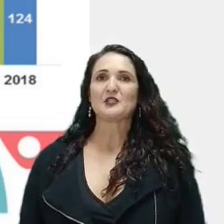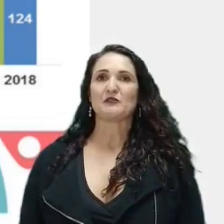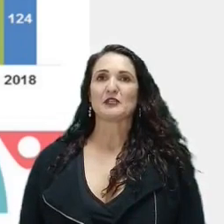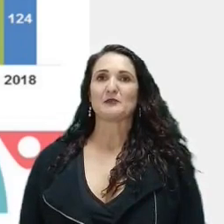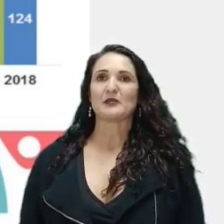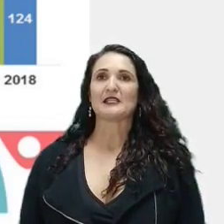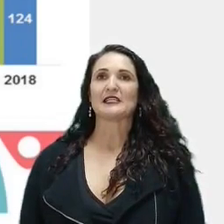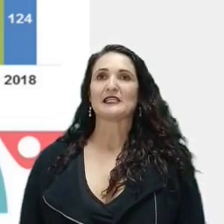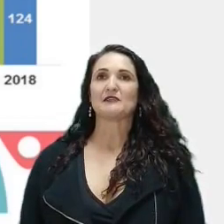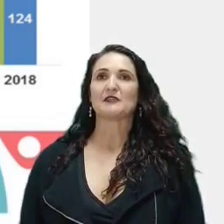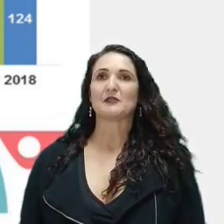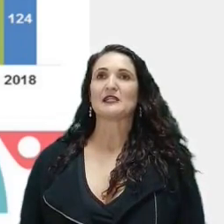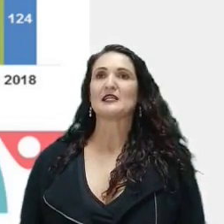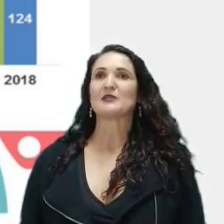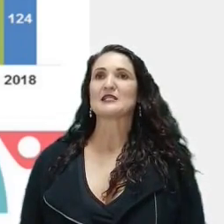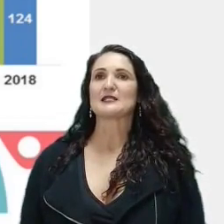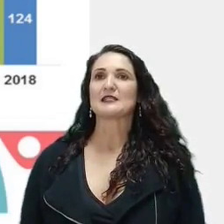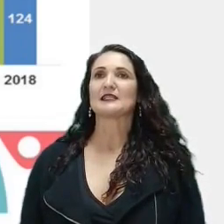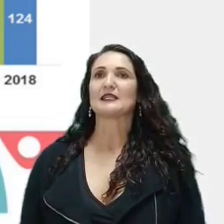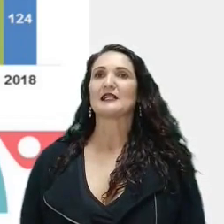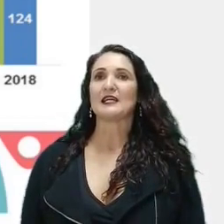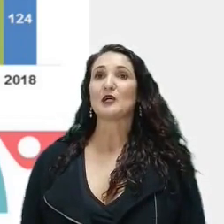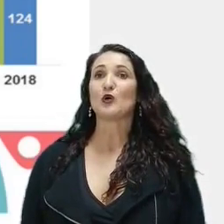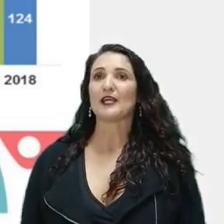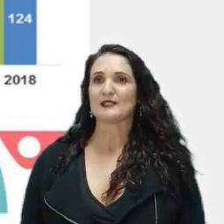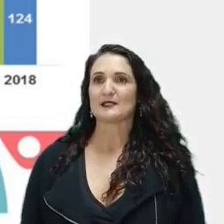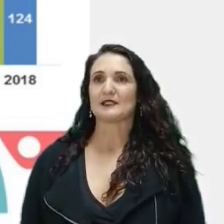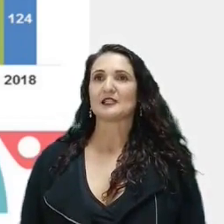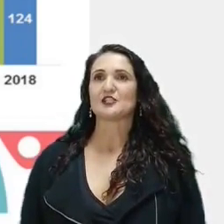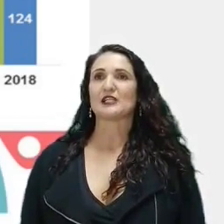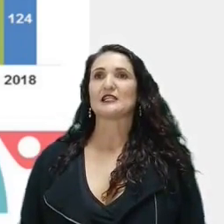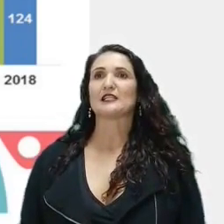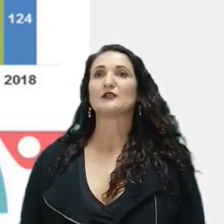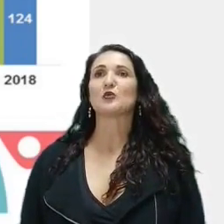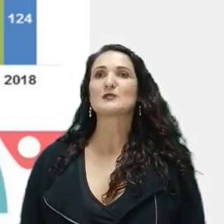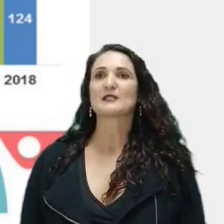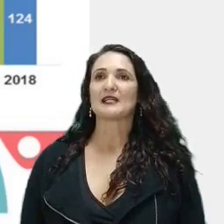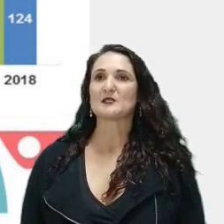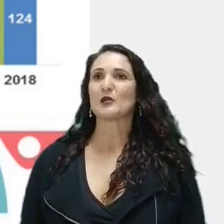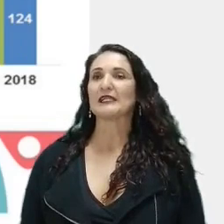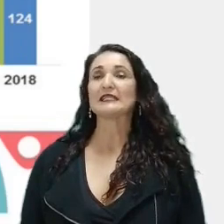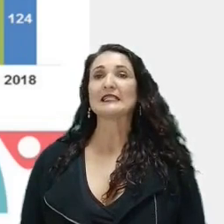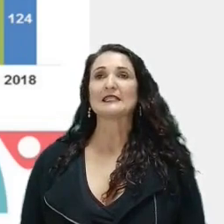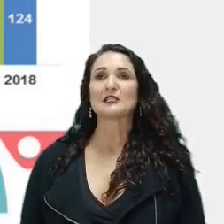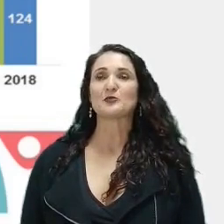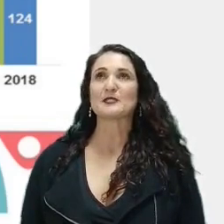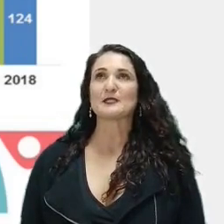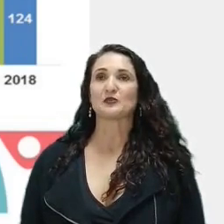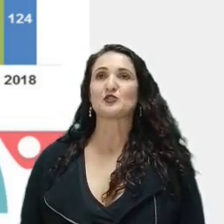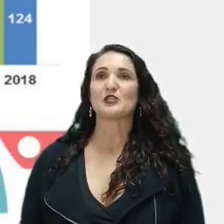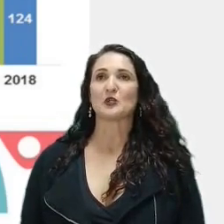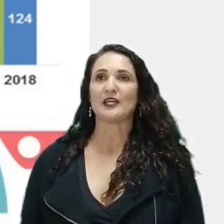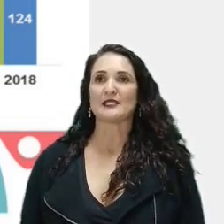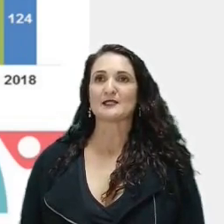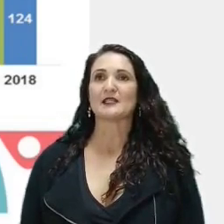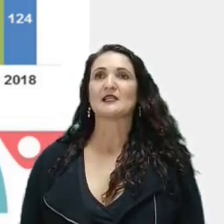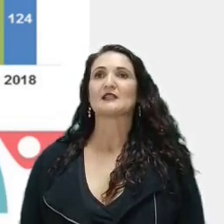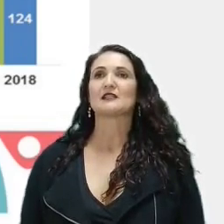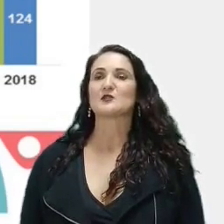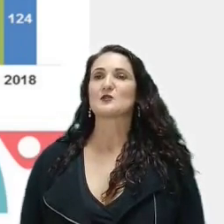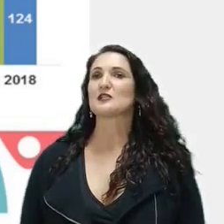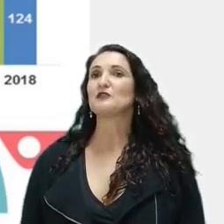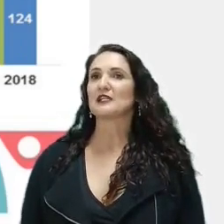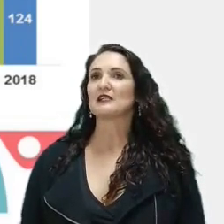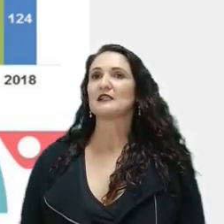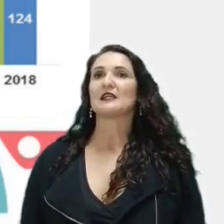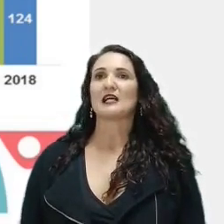A parte vermelha, aqui a linha vermelha, representa a recorrência, chegando em alguns casos a 43% de recorrência, que